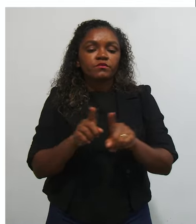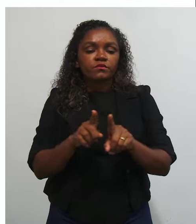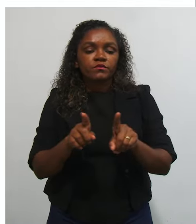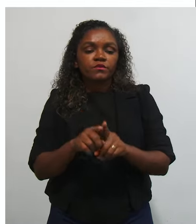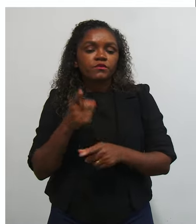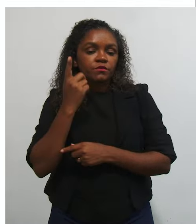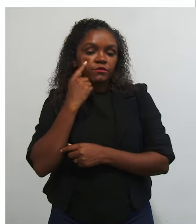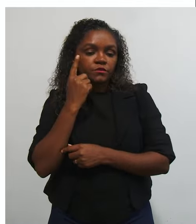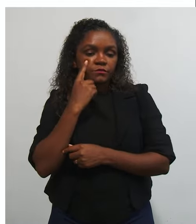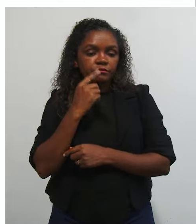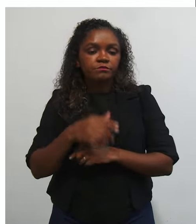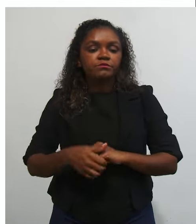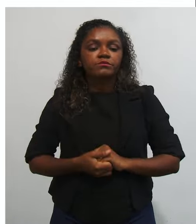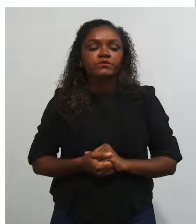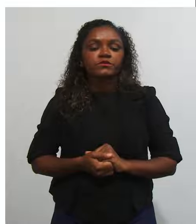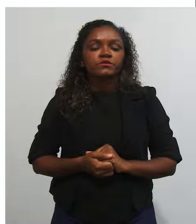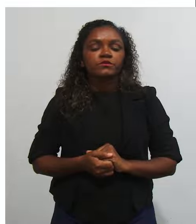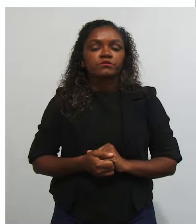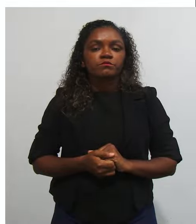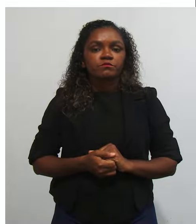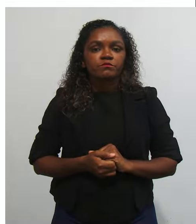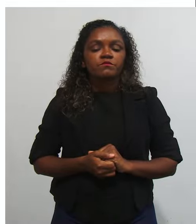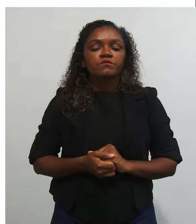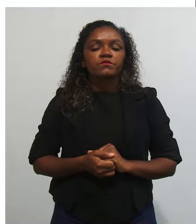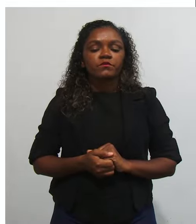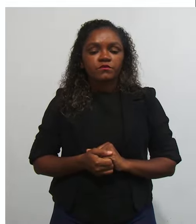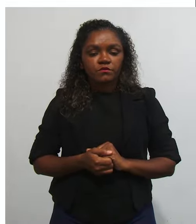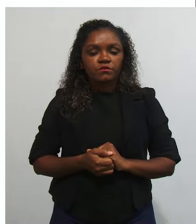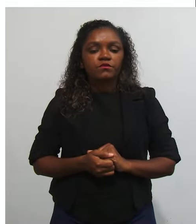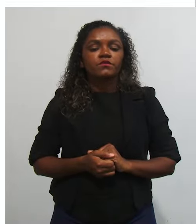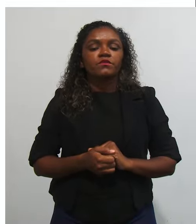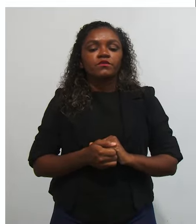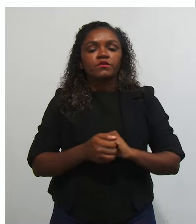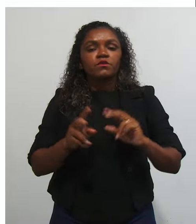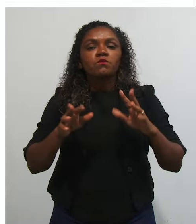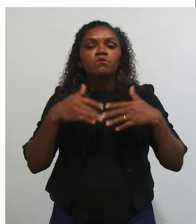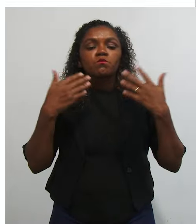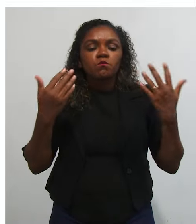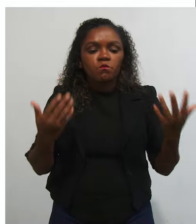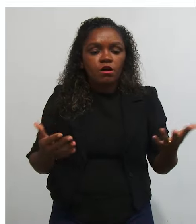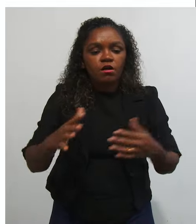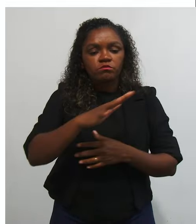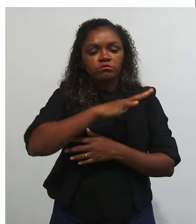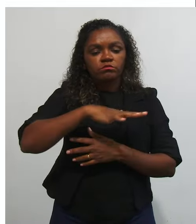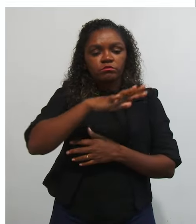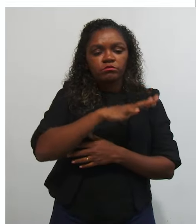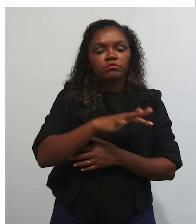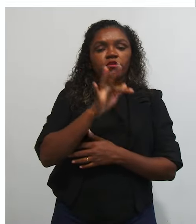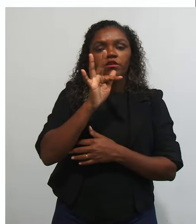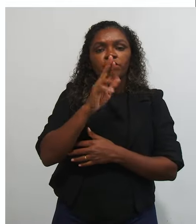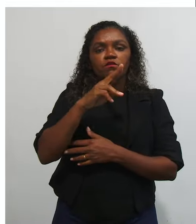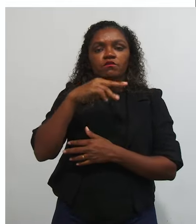aqui, agora, a função e a subfunção. Então, qual é a função